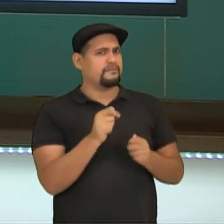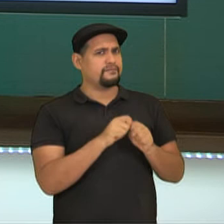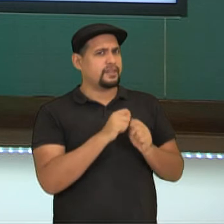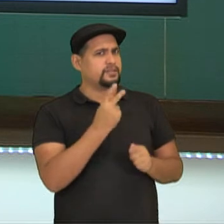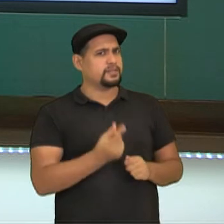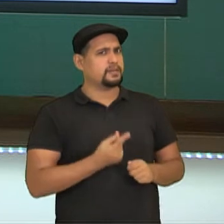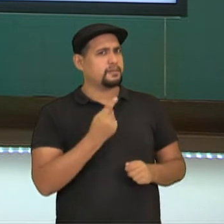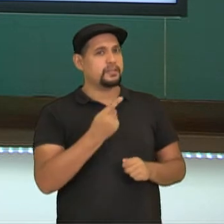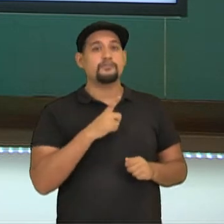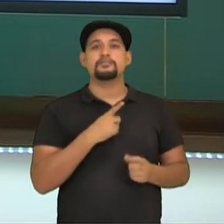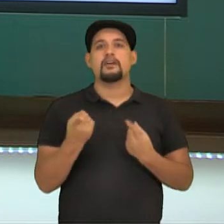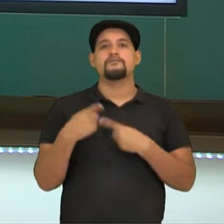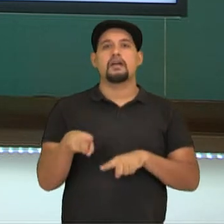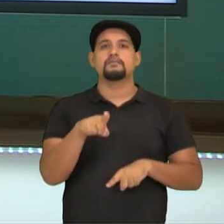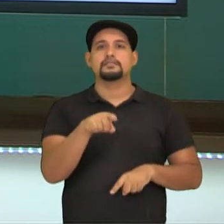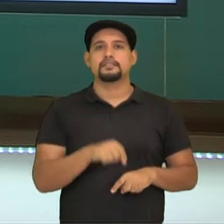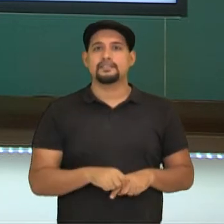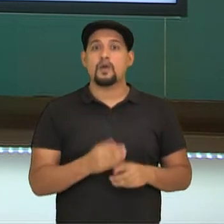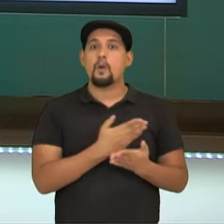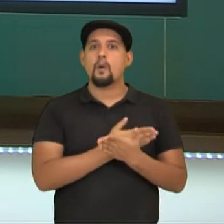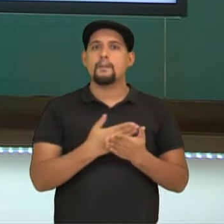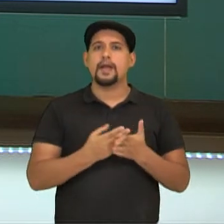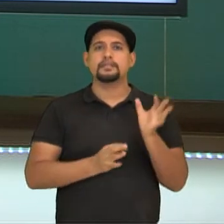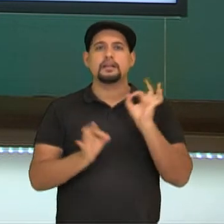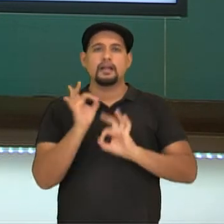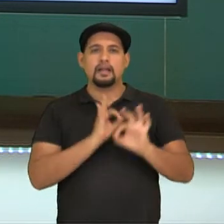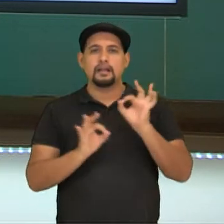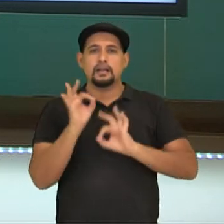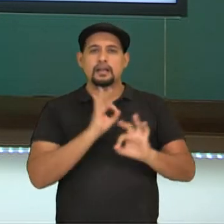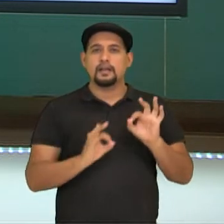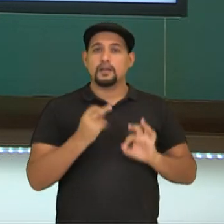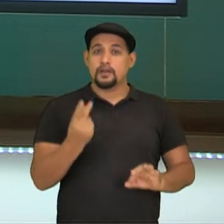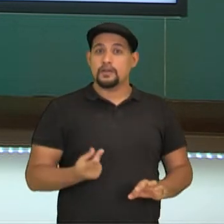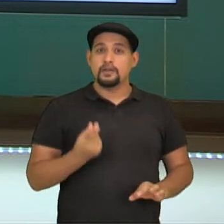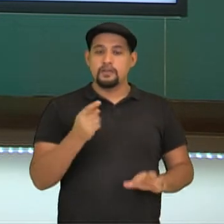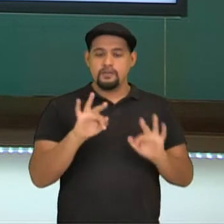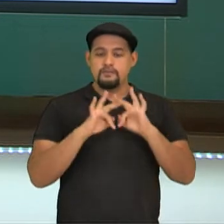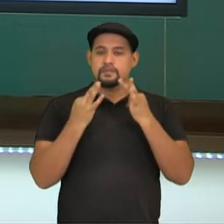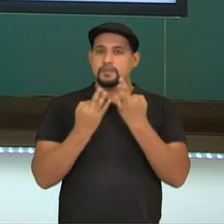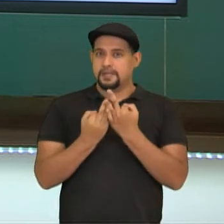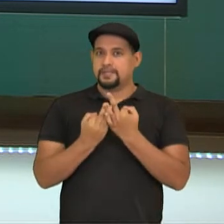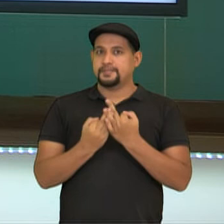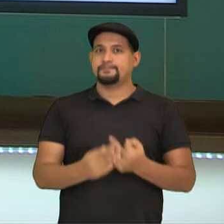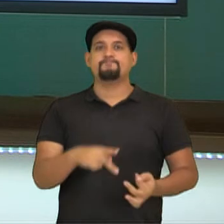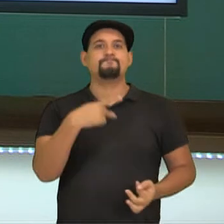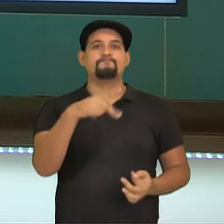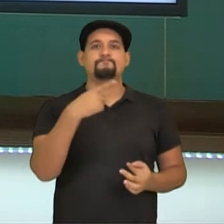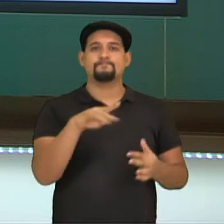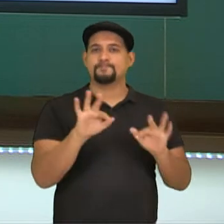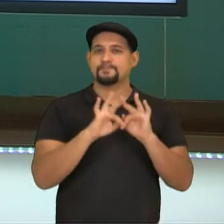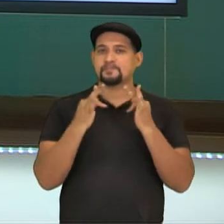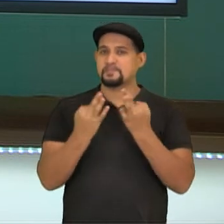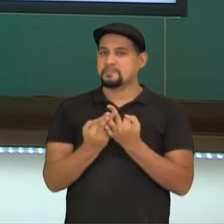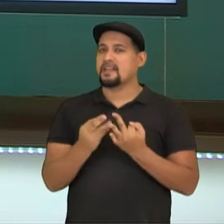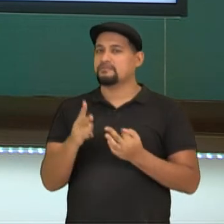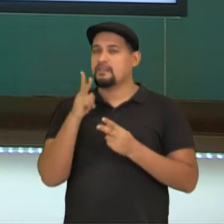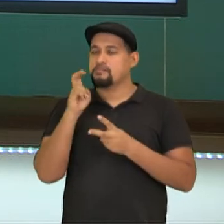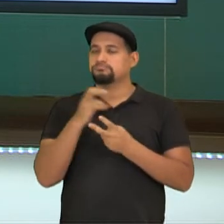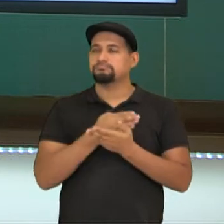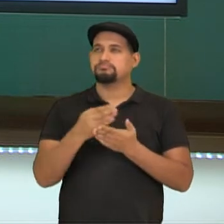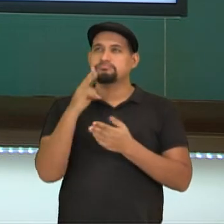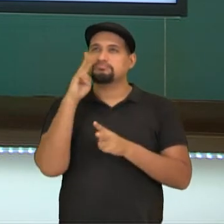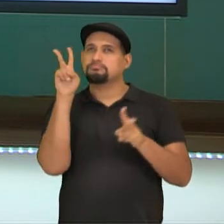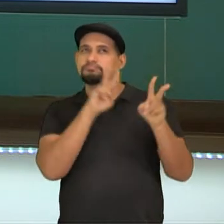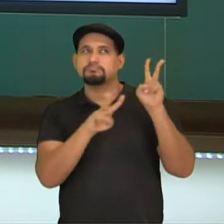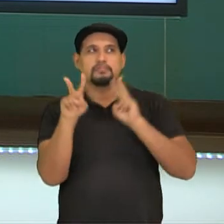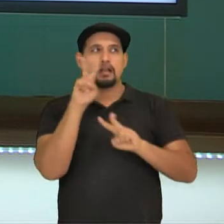vou colocar o desafio para vocês. Comecem a organizar o orçamento familiar da sua família, que ali você vai começar a